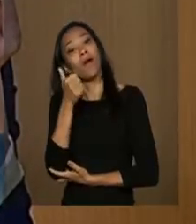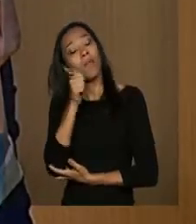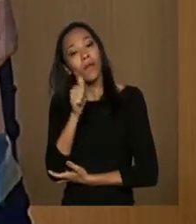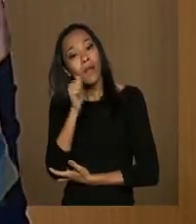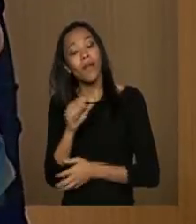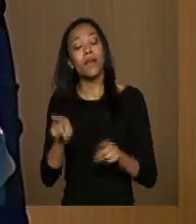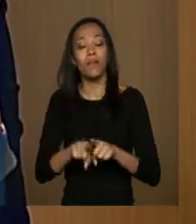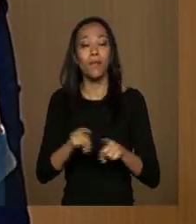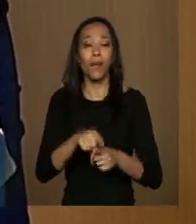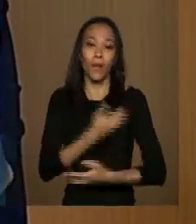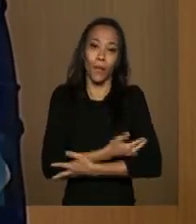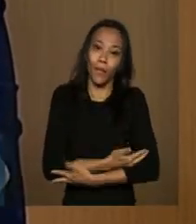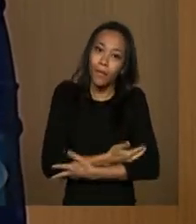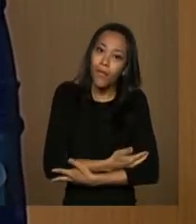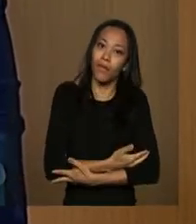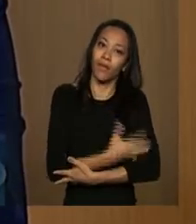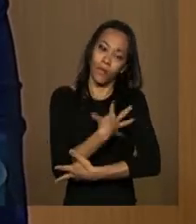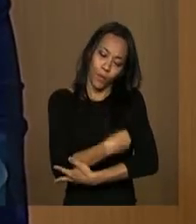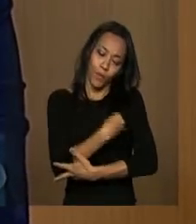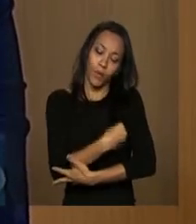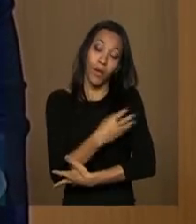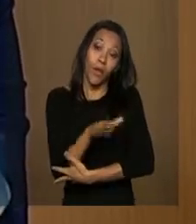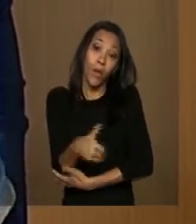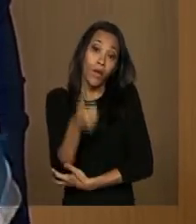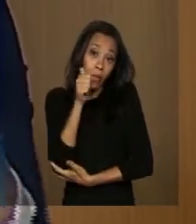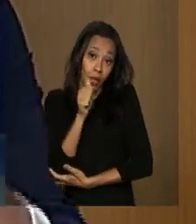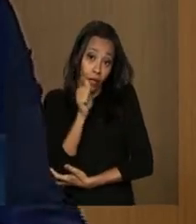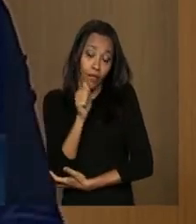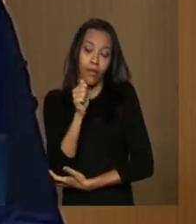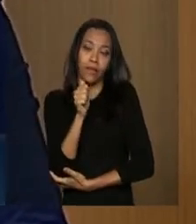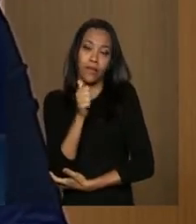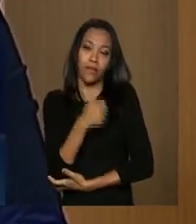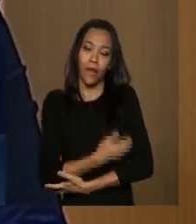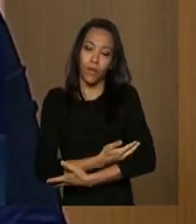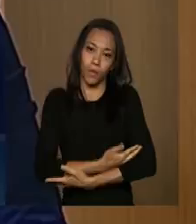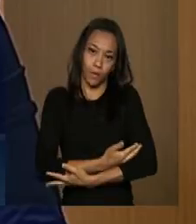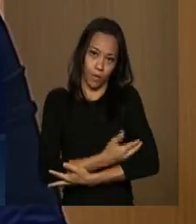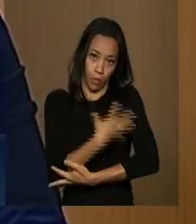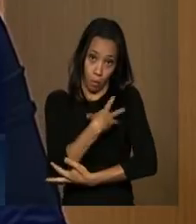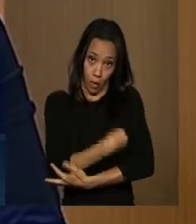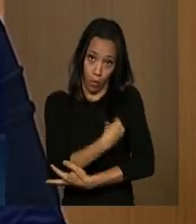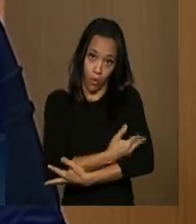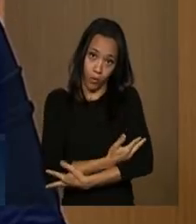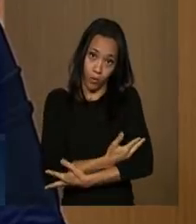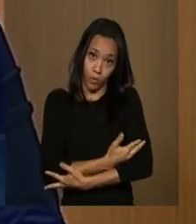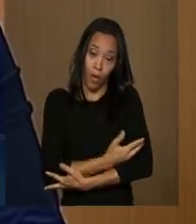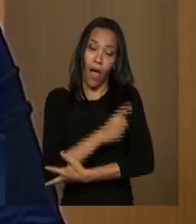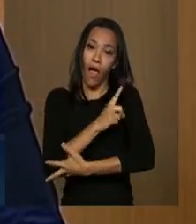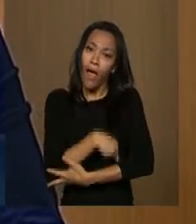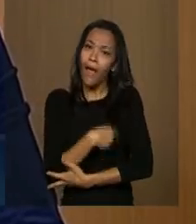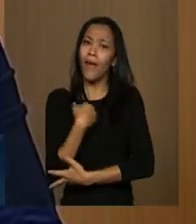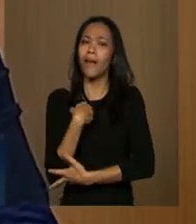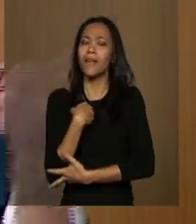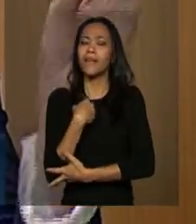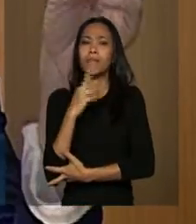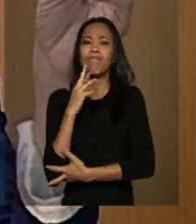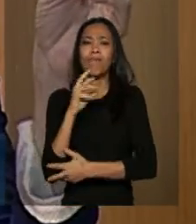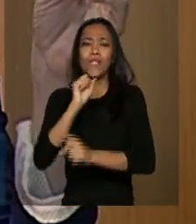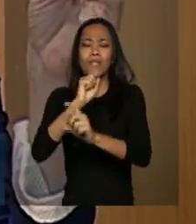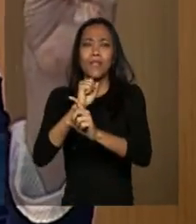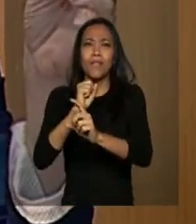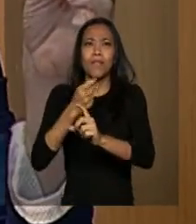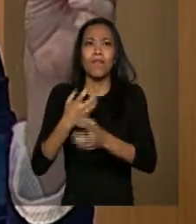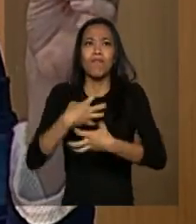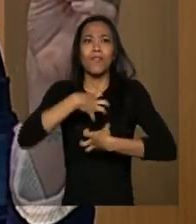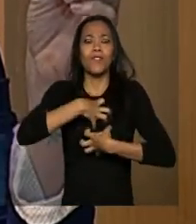nesse período. Quando a mulher está amamentando o bebezinho, ela está cumprindo uma função social. Na hora que o Bonilla